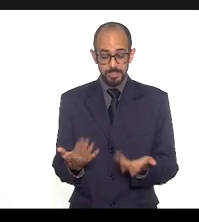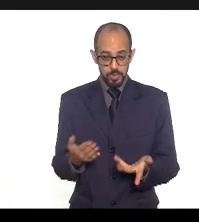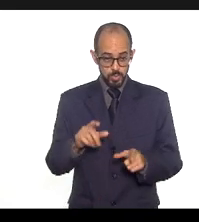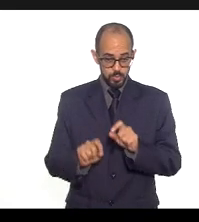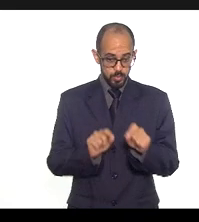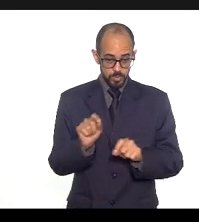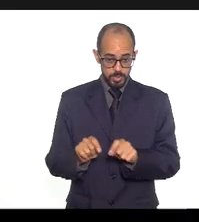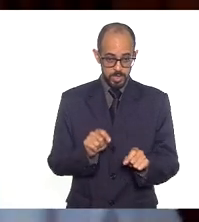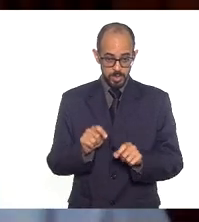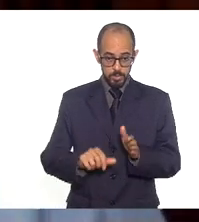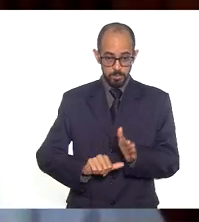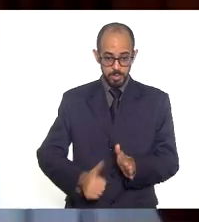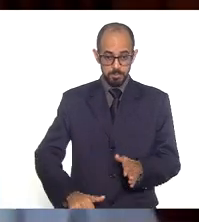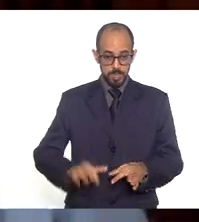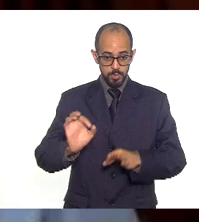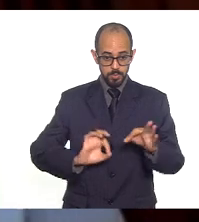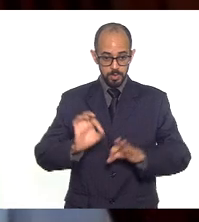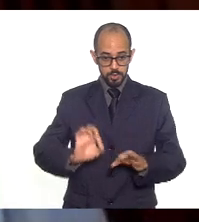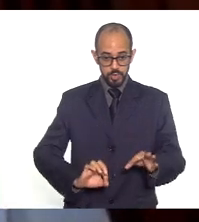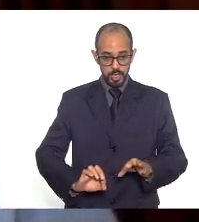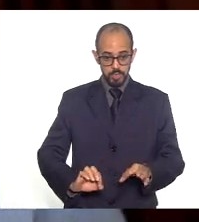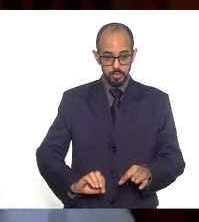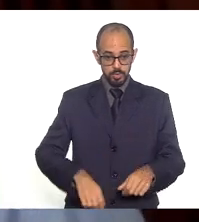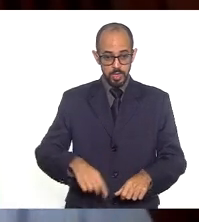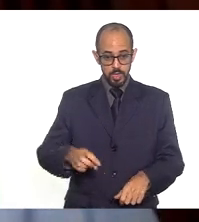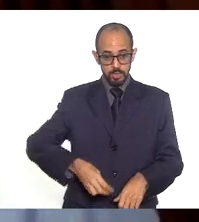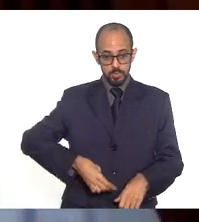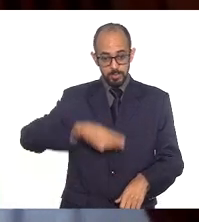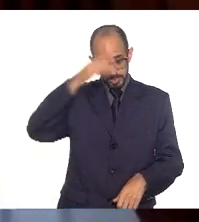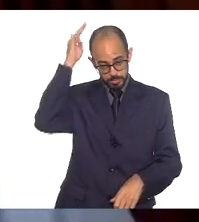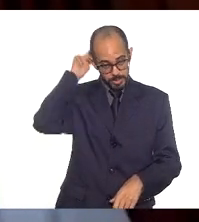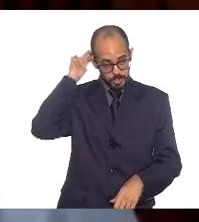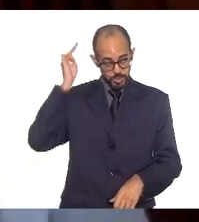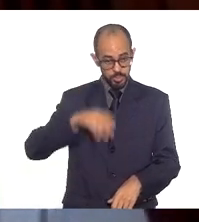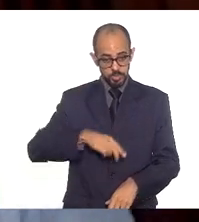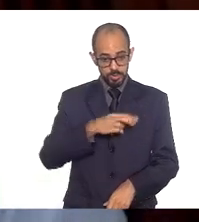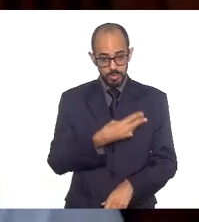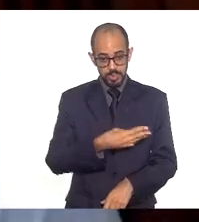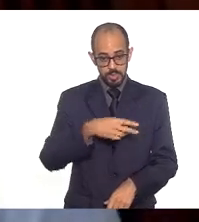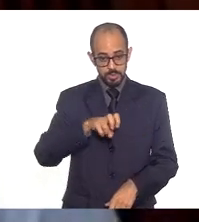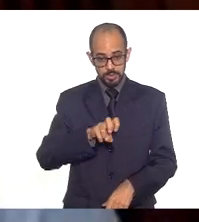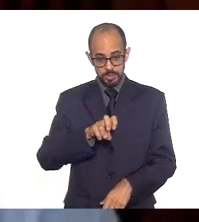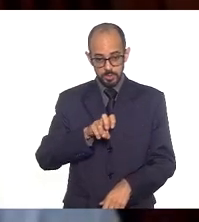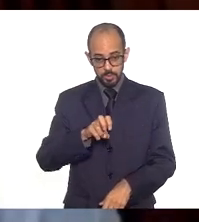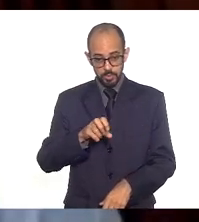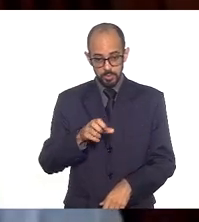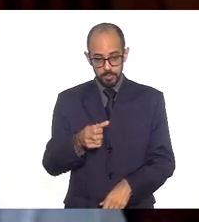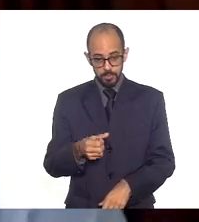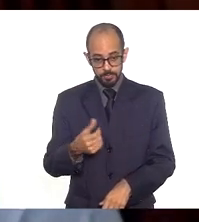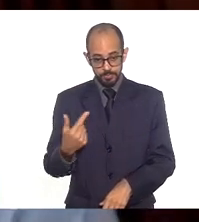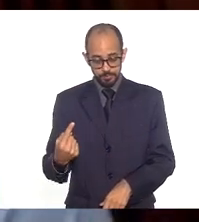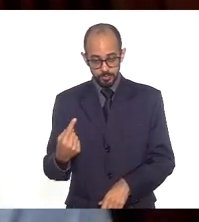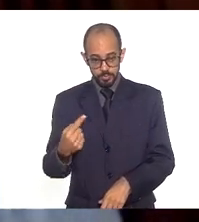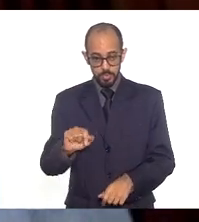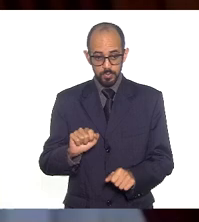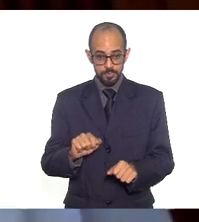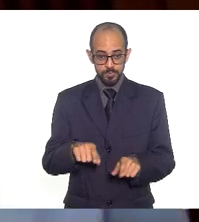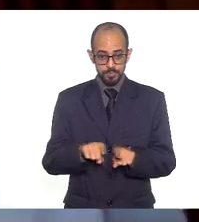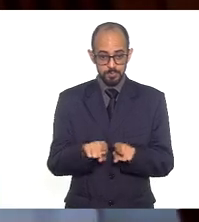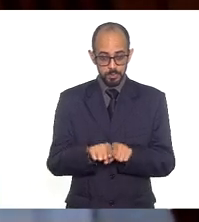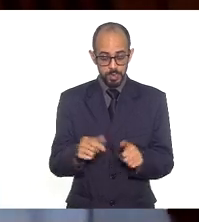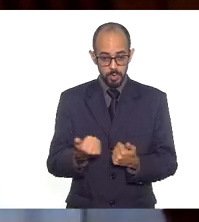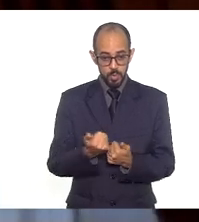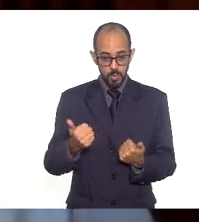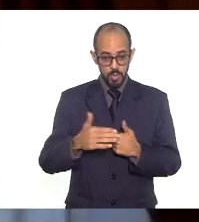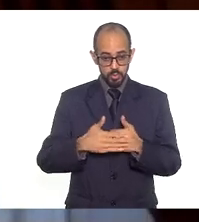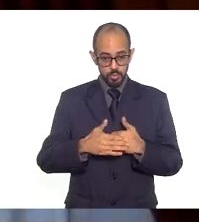primeiro projeto da pauta, relator deputado Márcio Pacheco, projeto de lei 3596 de 21, autoria do deputado Rodrigo Amorim, um parecer